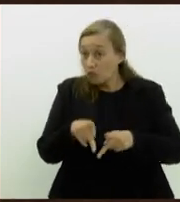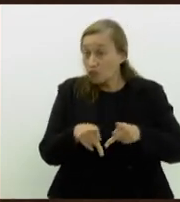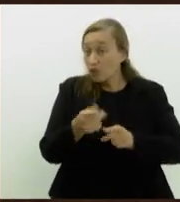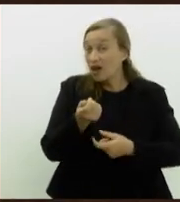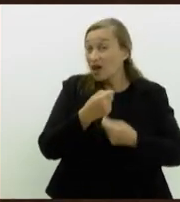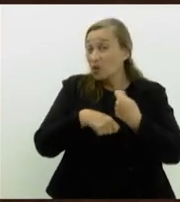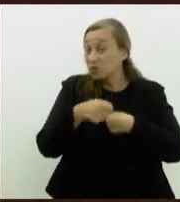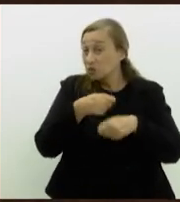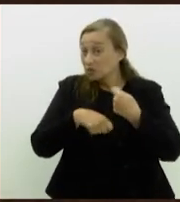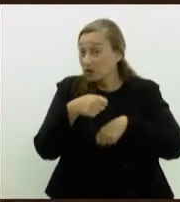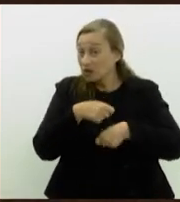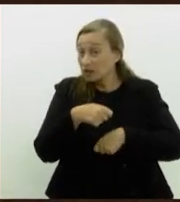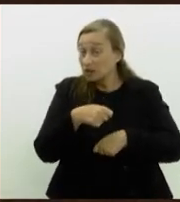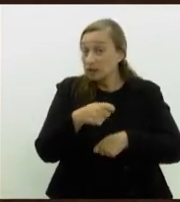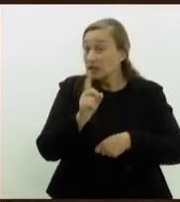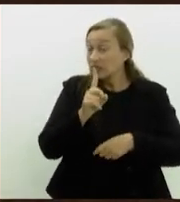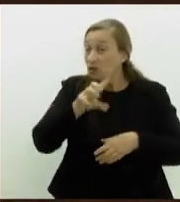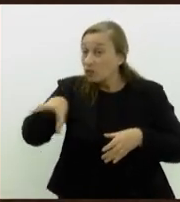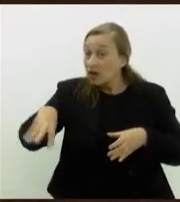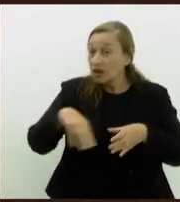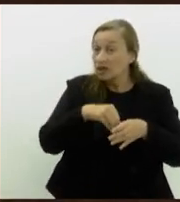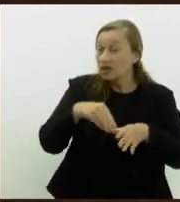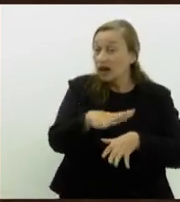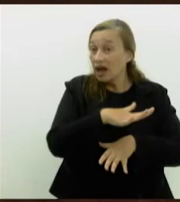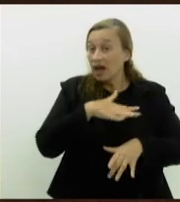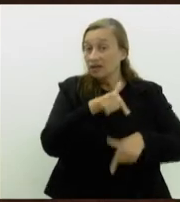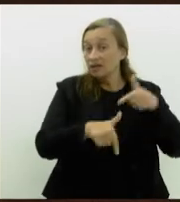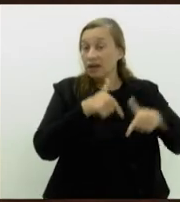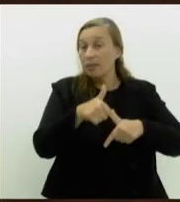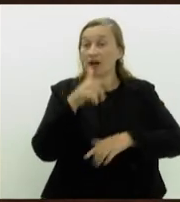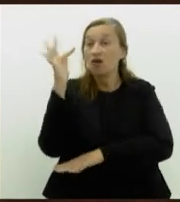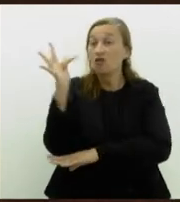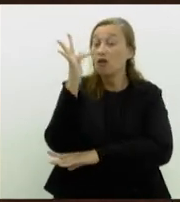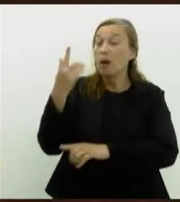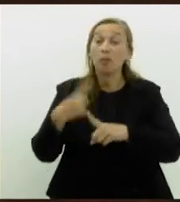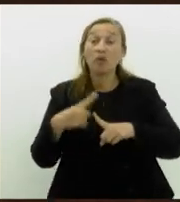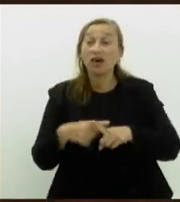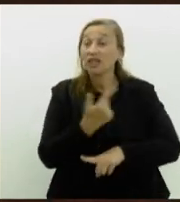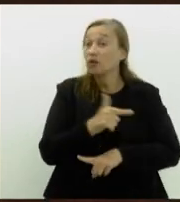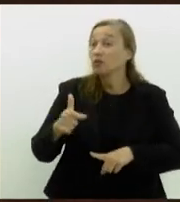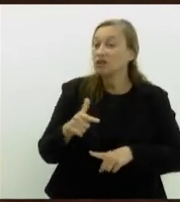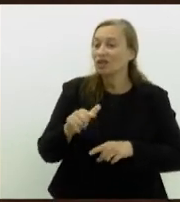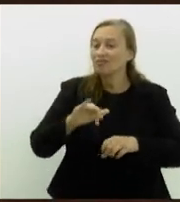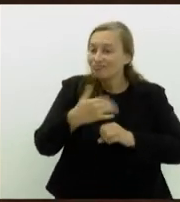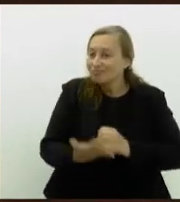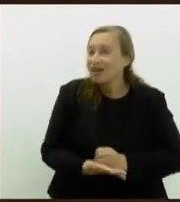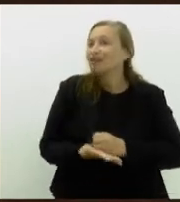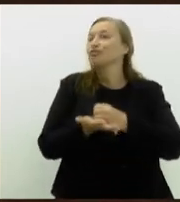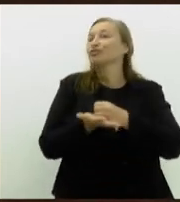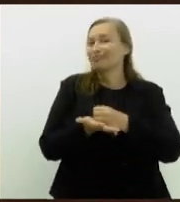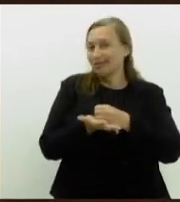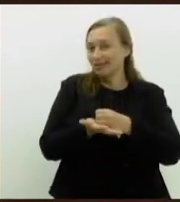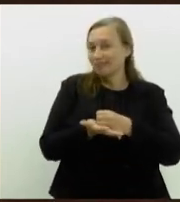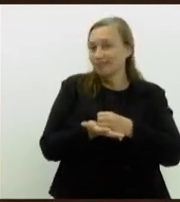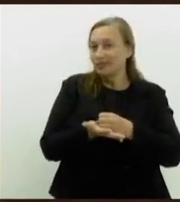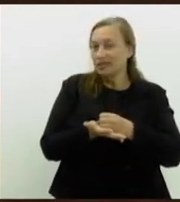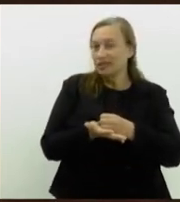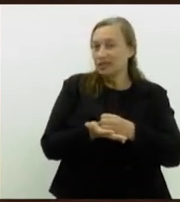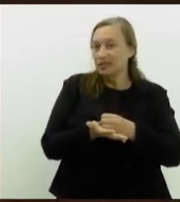economicamente ativa que não ingressa no mercado de trabalho formal, porque nós não temos a sustentação e